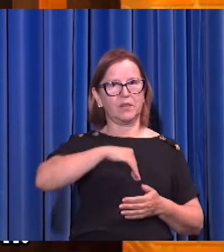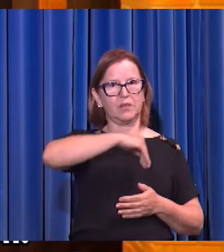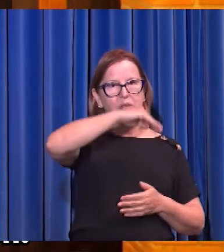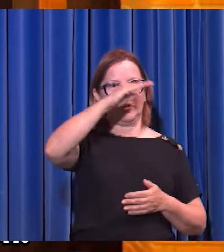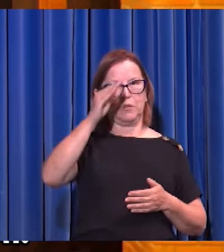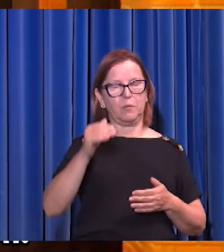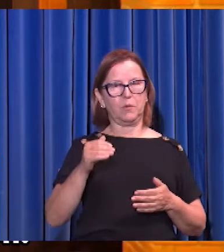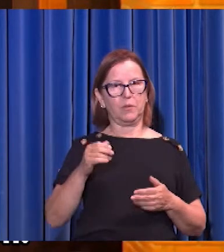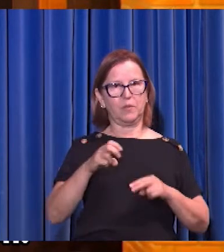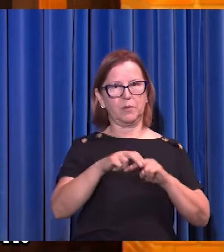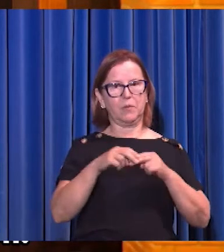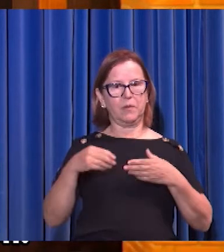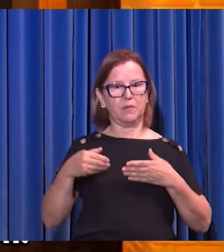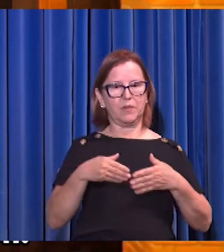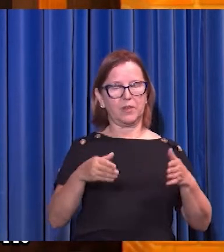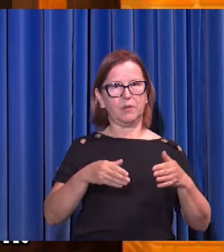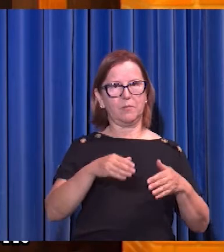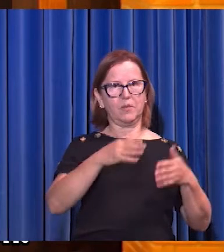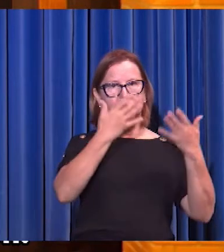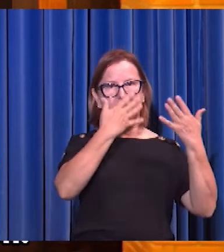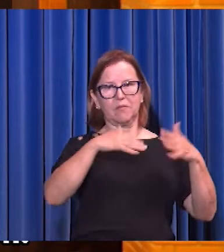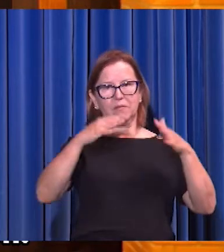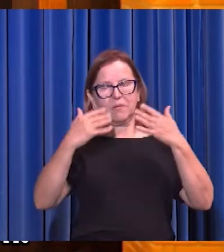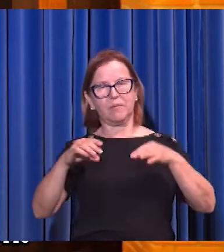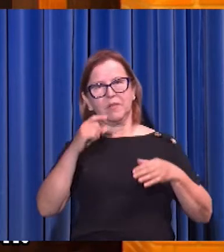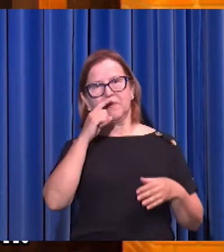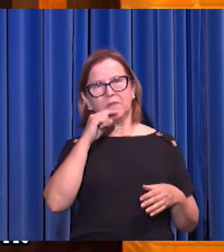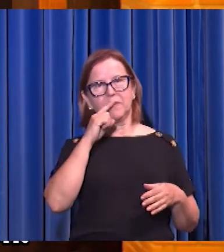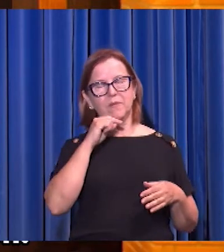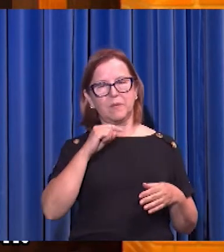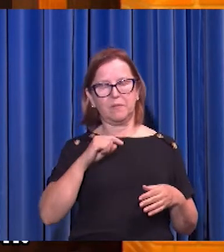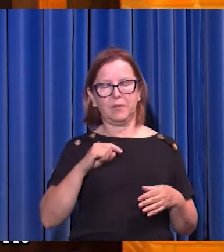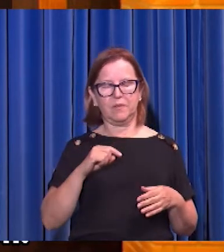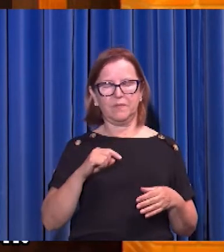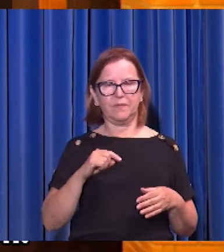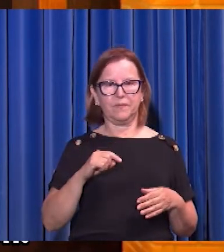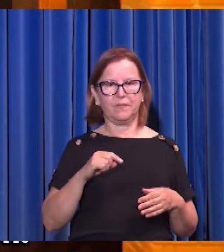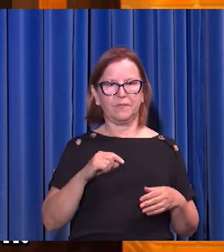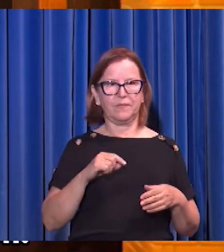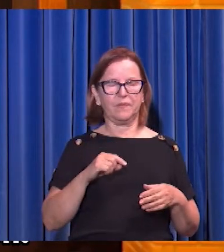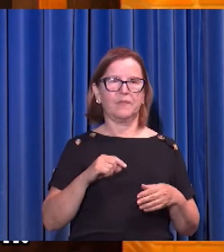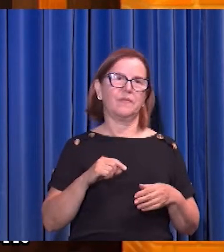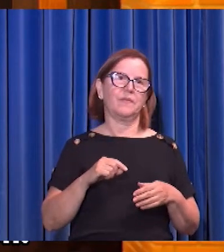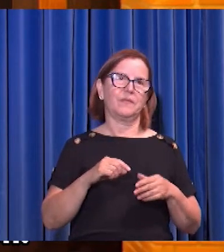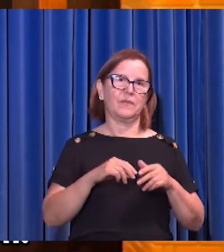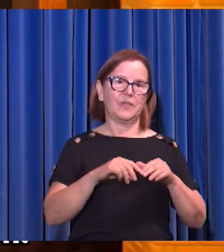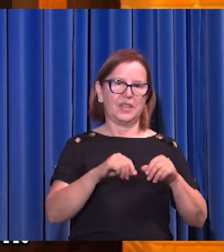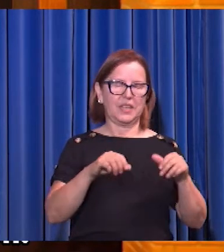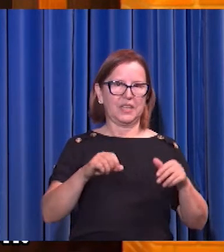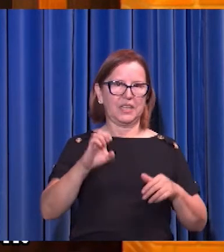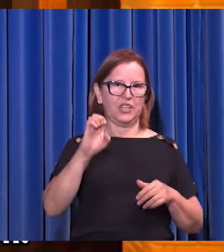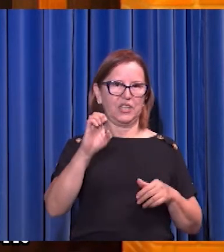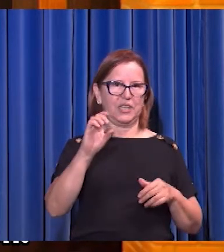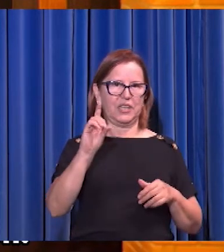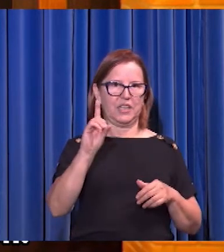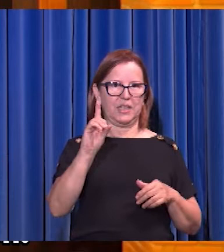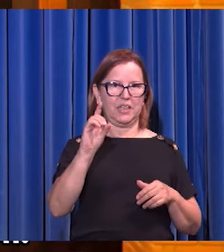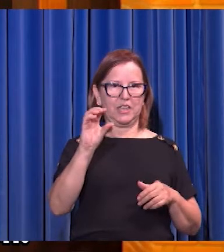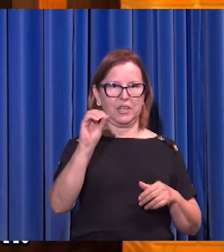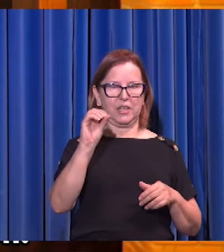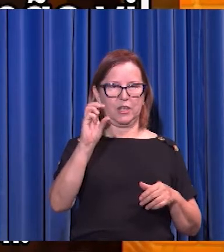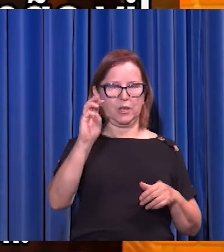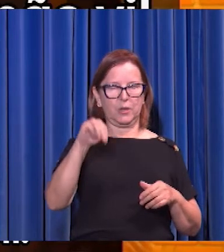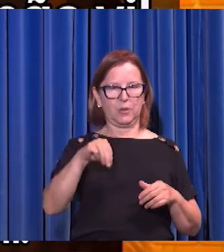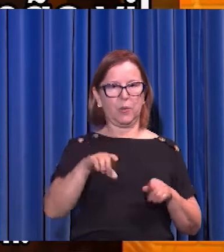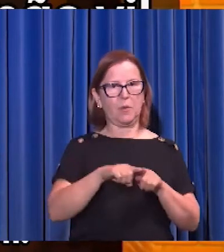pelo caminho do Mar Vermelho, a rodear a terra de Edom. Porém, o povo se tornou impaciente no